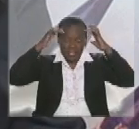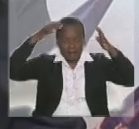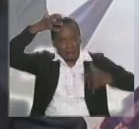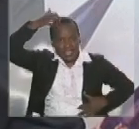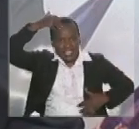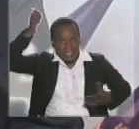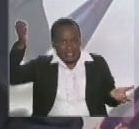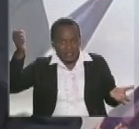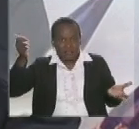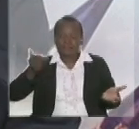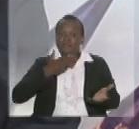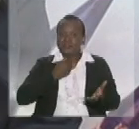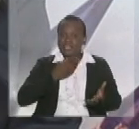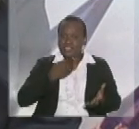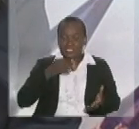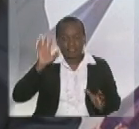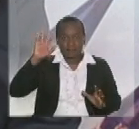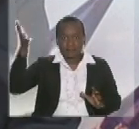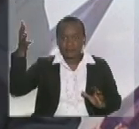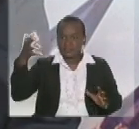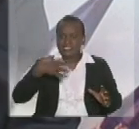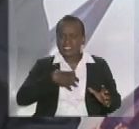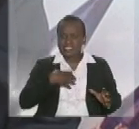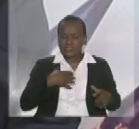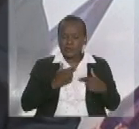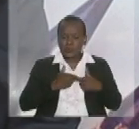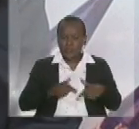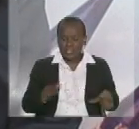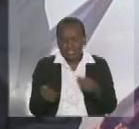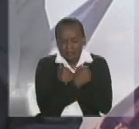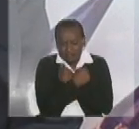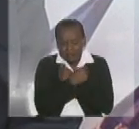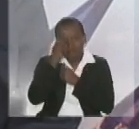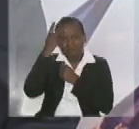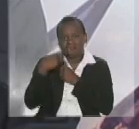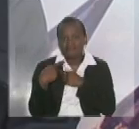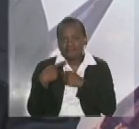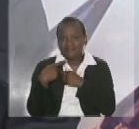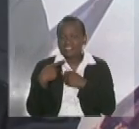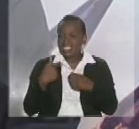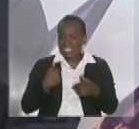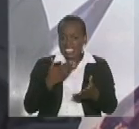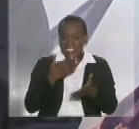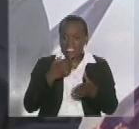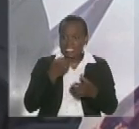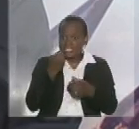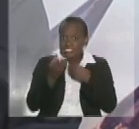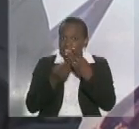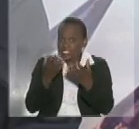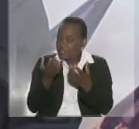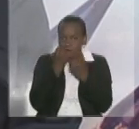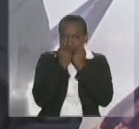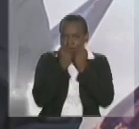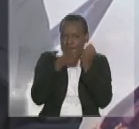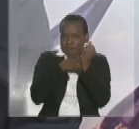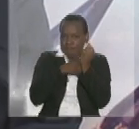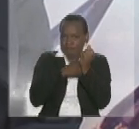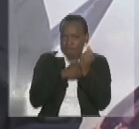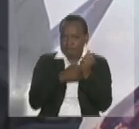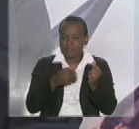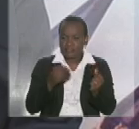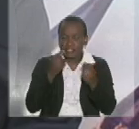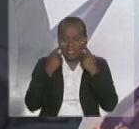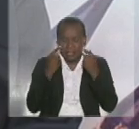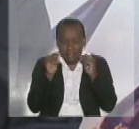macaquinhos no sótão? Um menino que, se de repente sentisse um vazio, se abraçava, que não dividia alguns segredos com